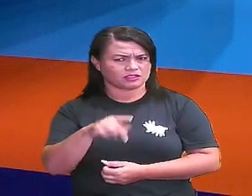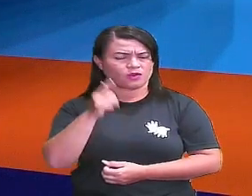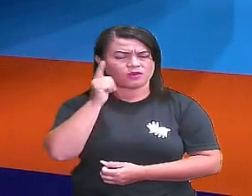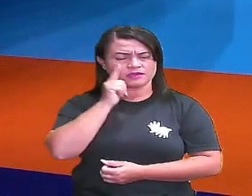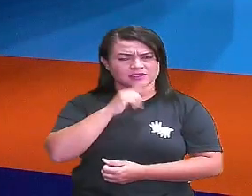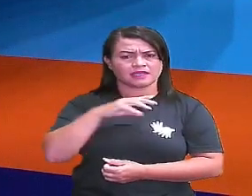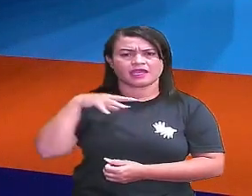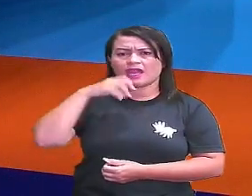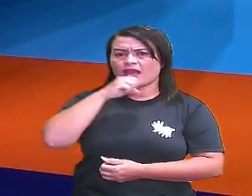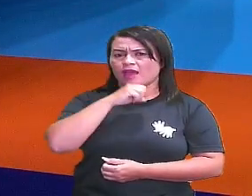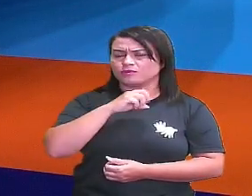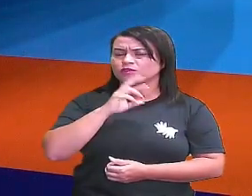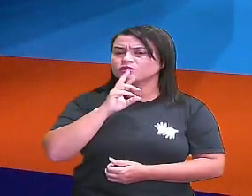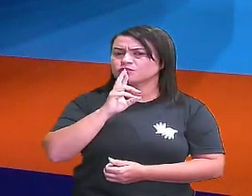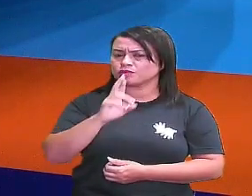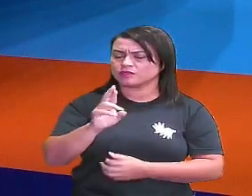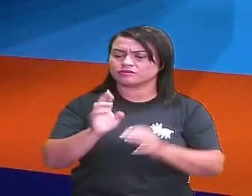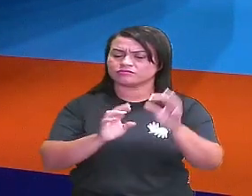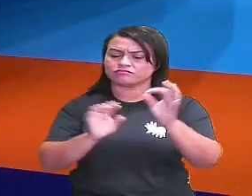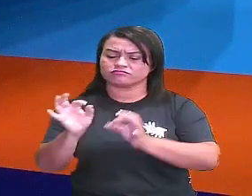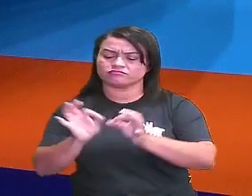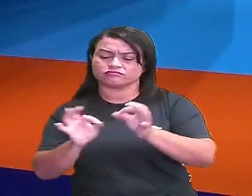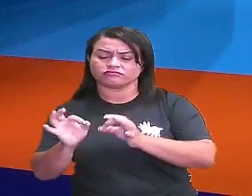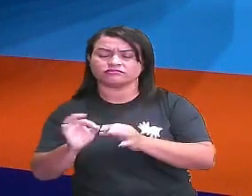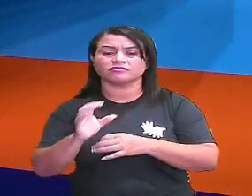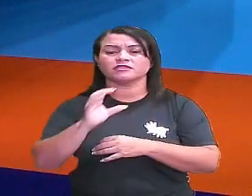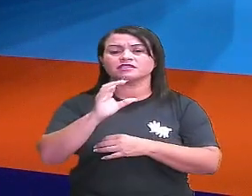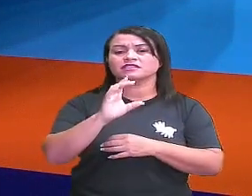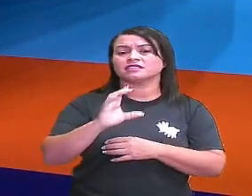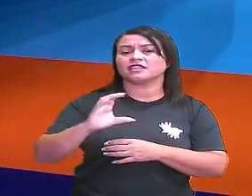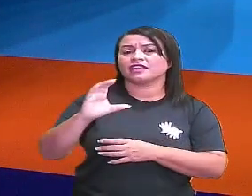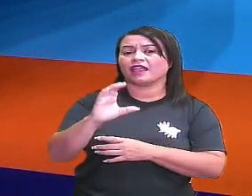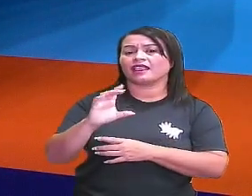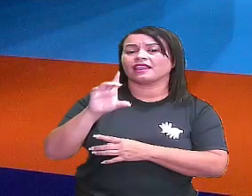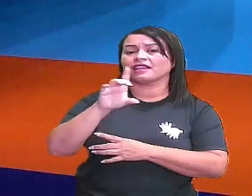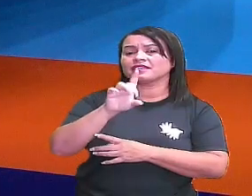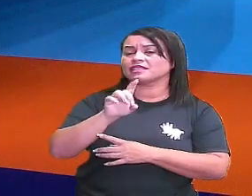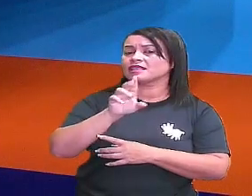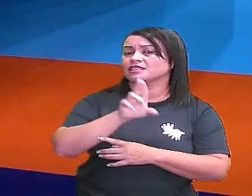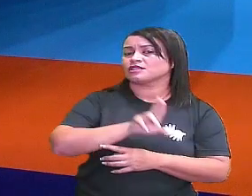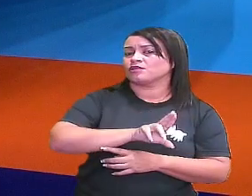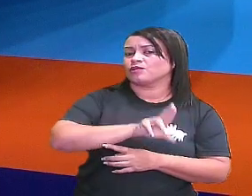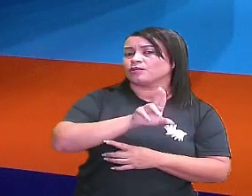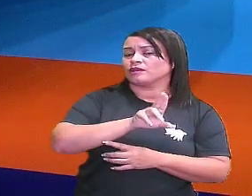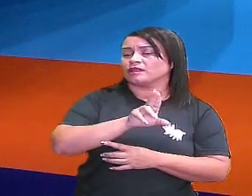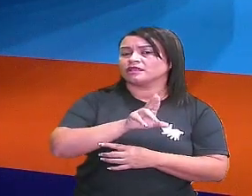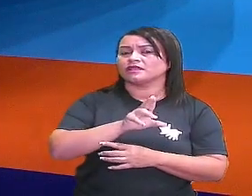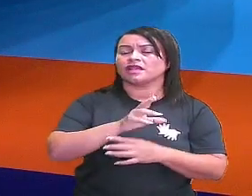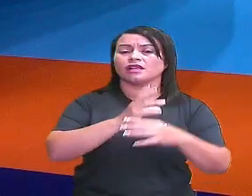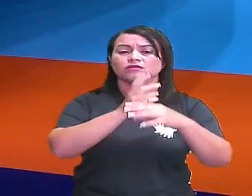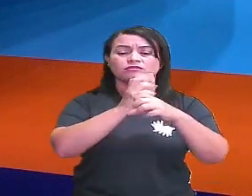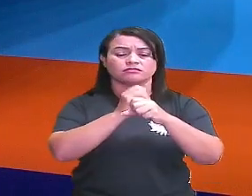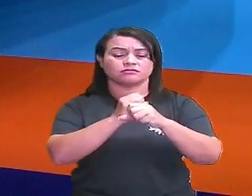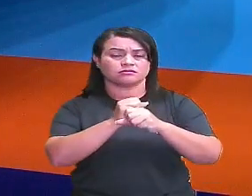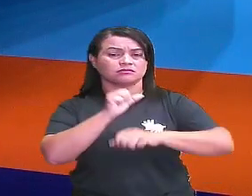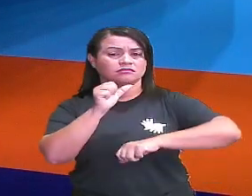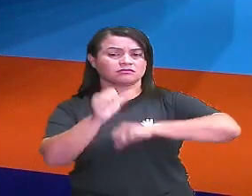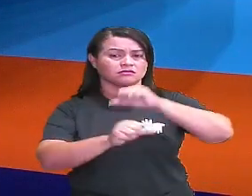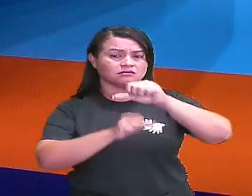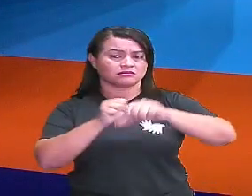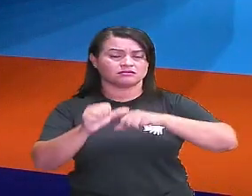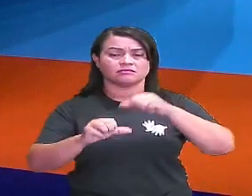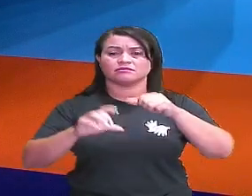rapidamente dessa forma, separando aí centenas, dezenas e unidades, fazendo as junções, transformando em